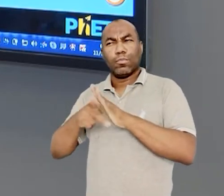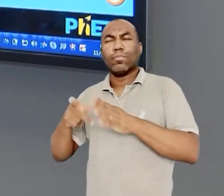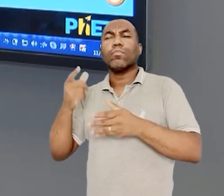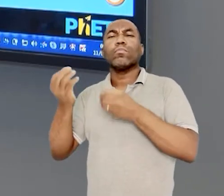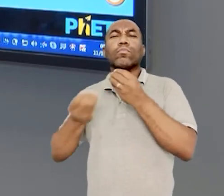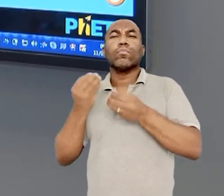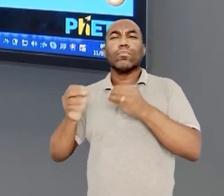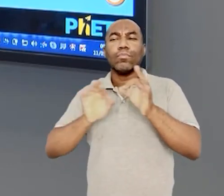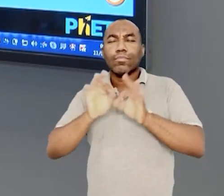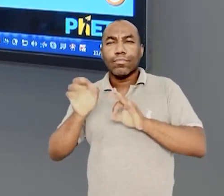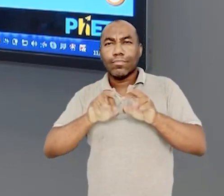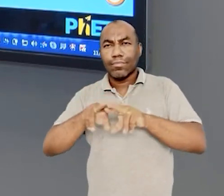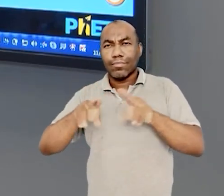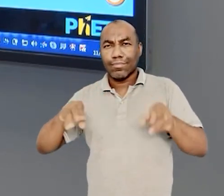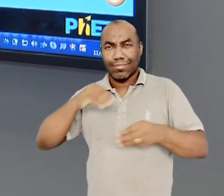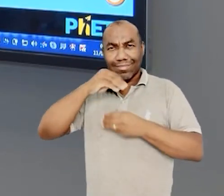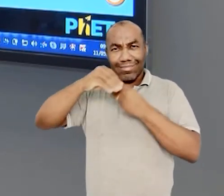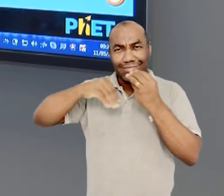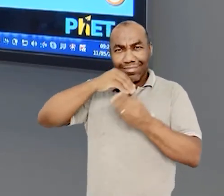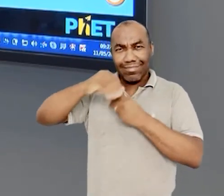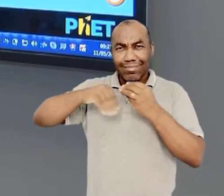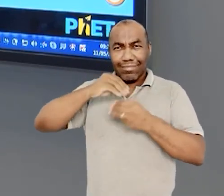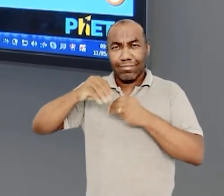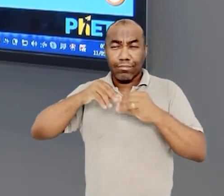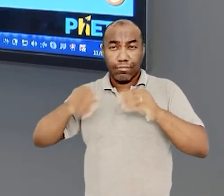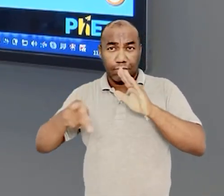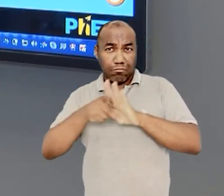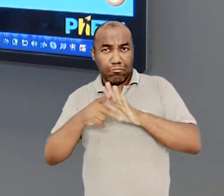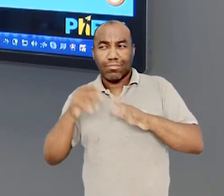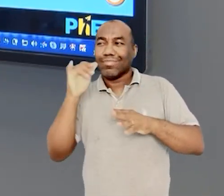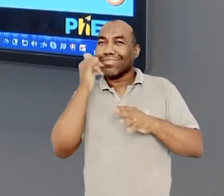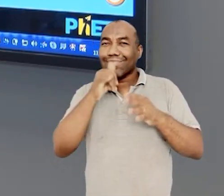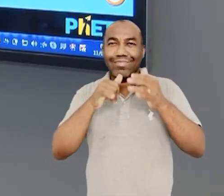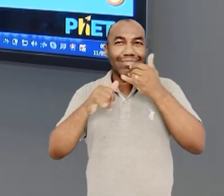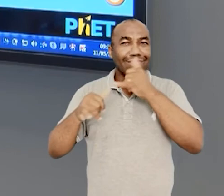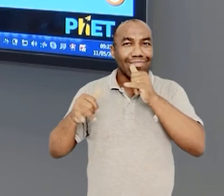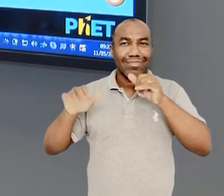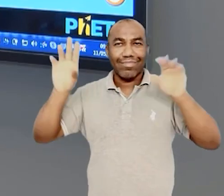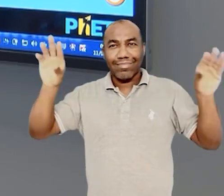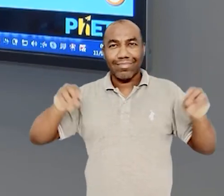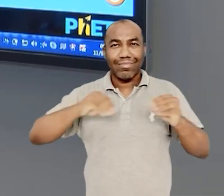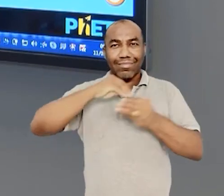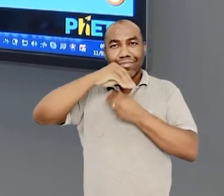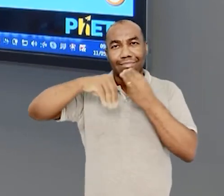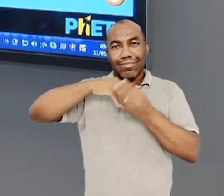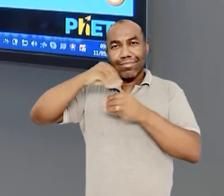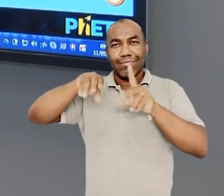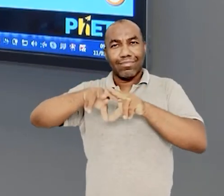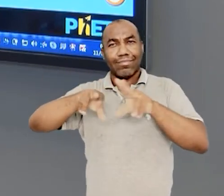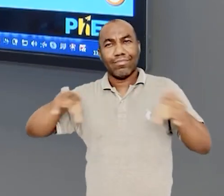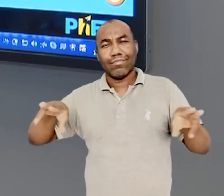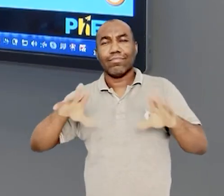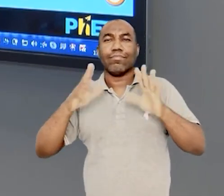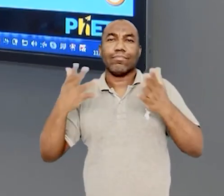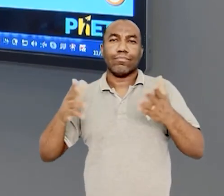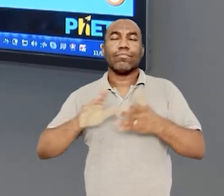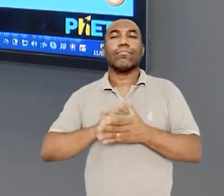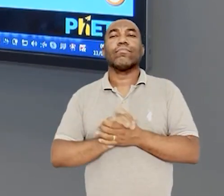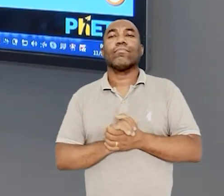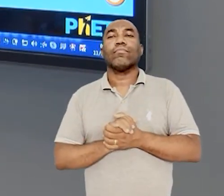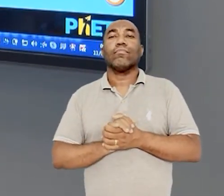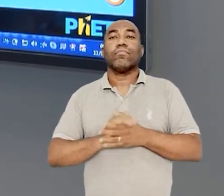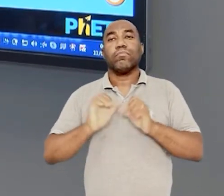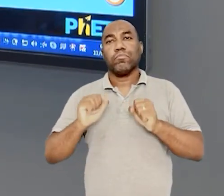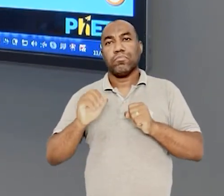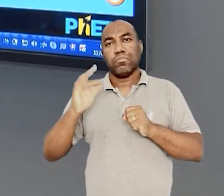associação mista é quando você junta uma associação em série com uma em paralelo. E aí, numa outra abordagem,